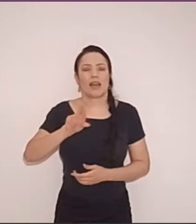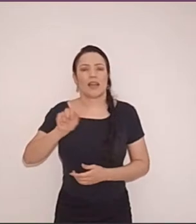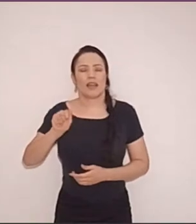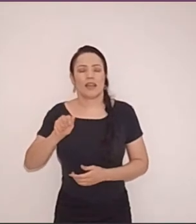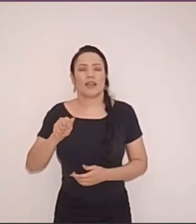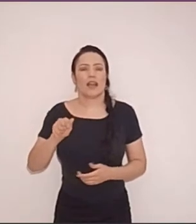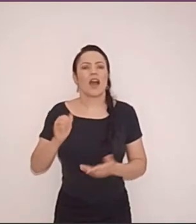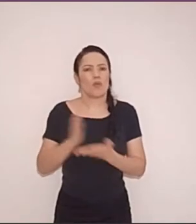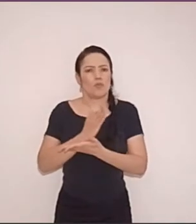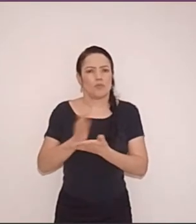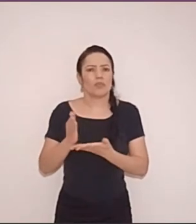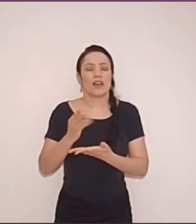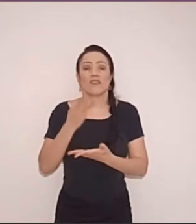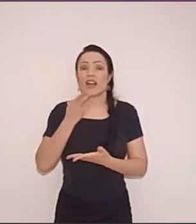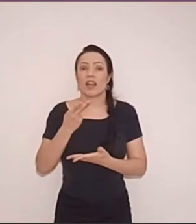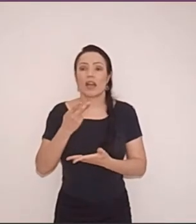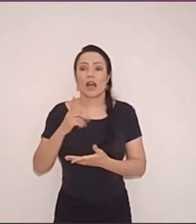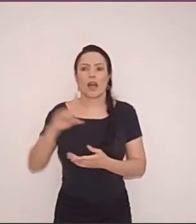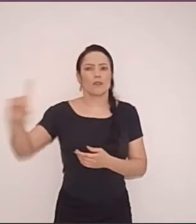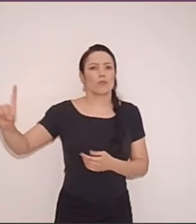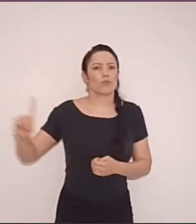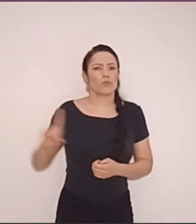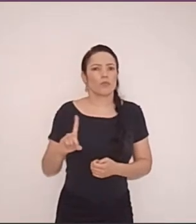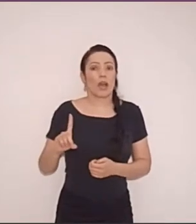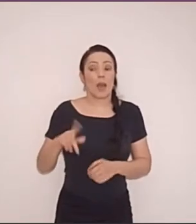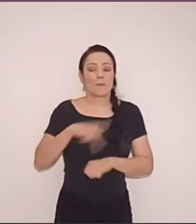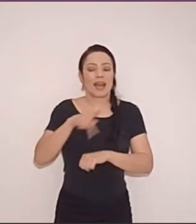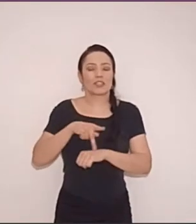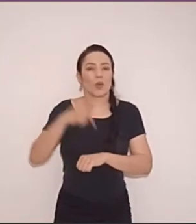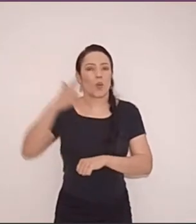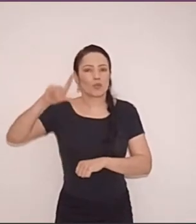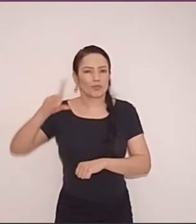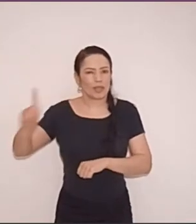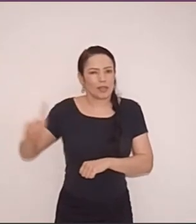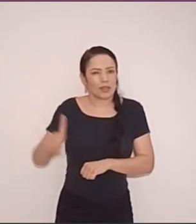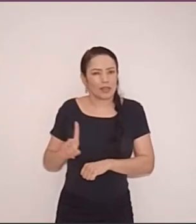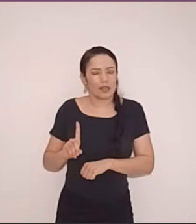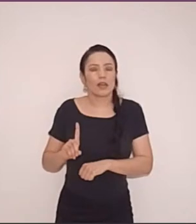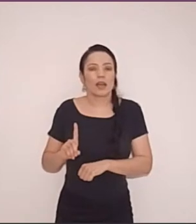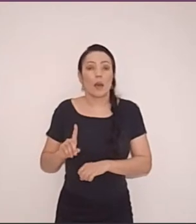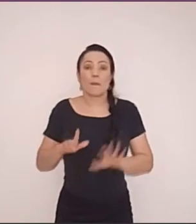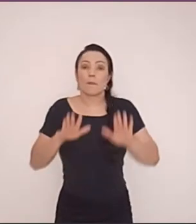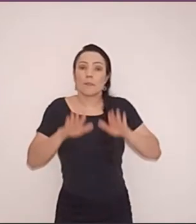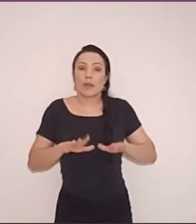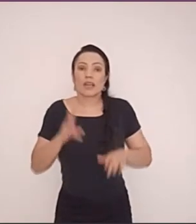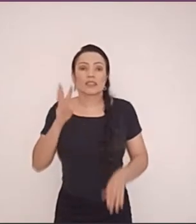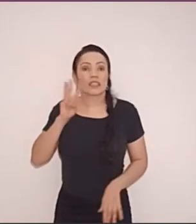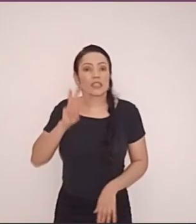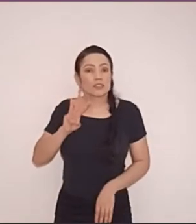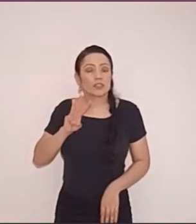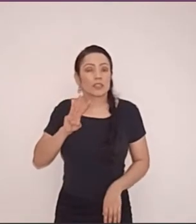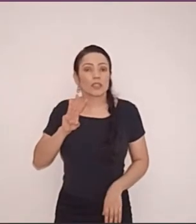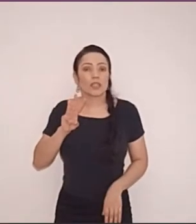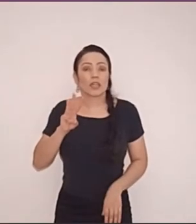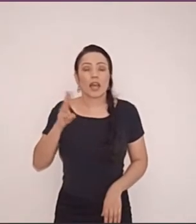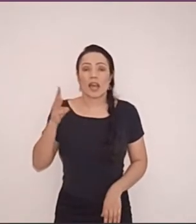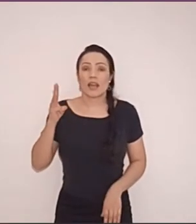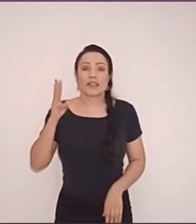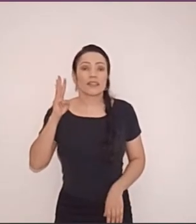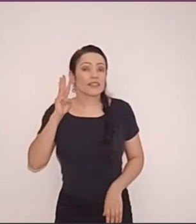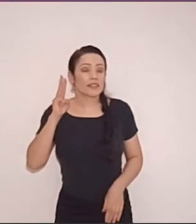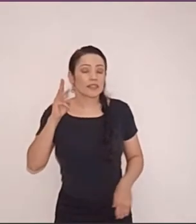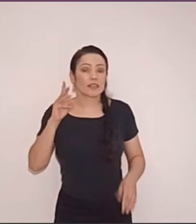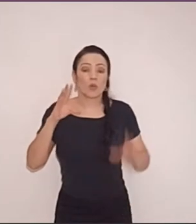que acontecia ou do estrangeiro chegava naquela comunidade há três dias e três noites outonais